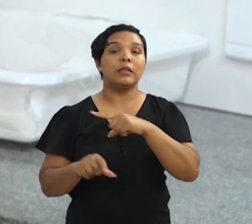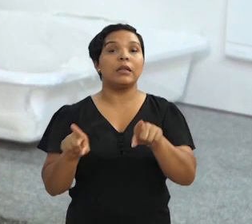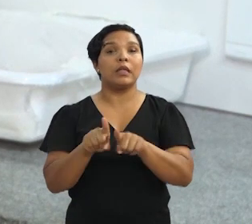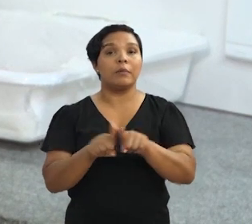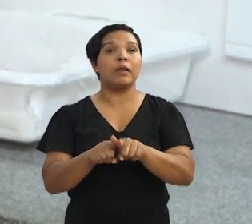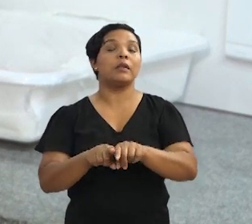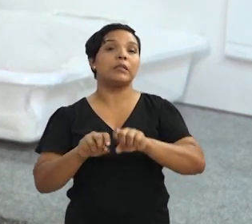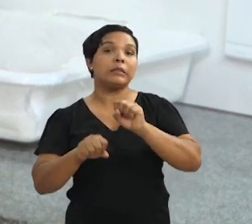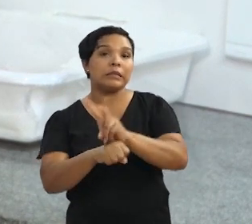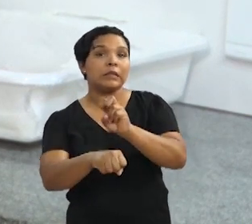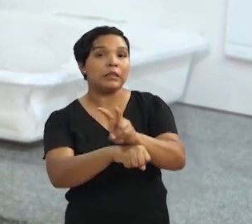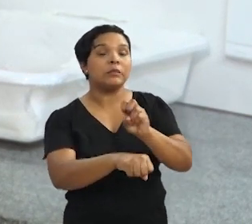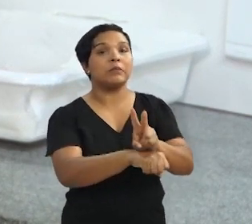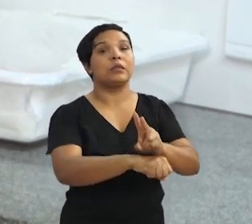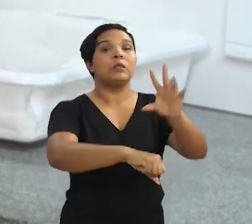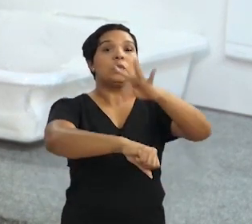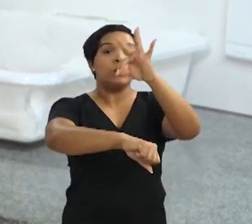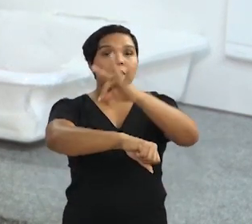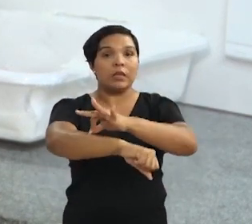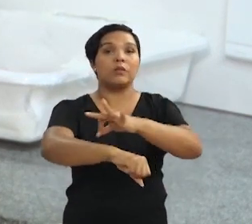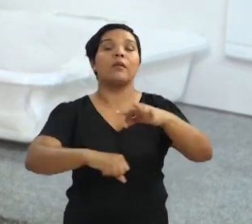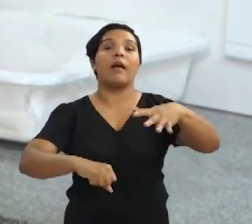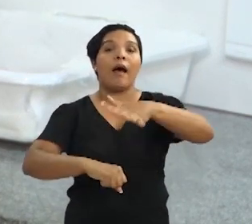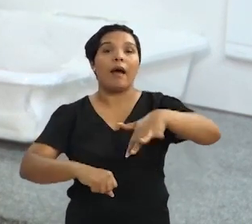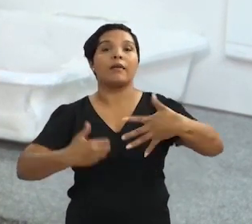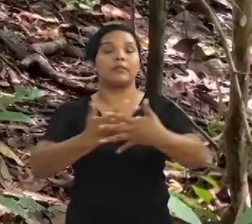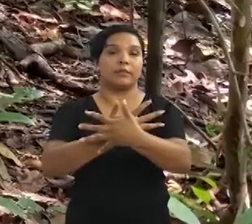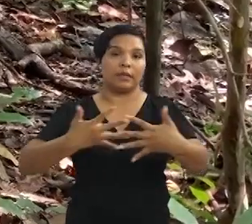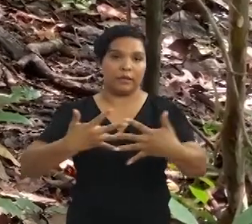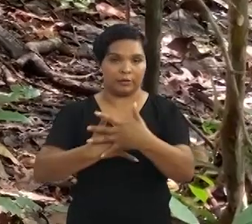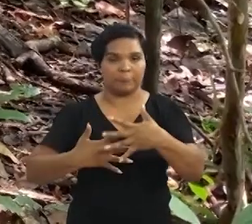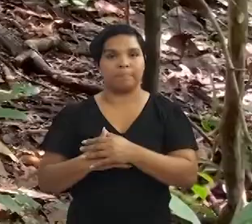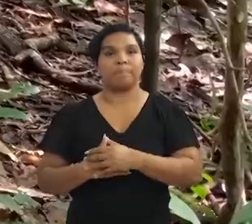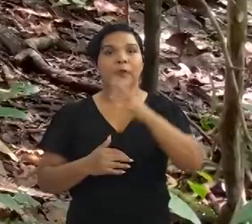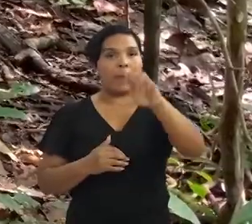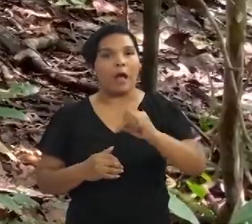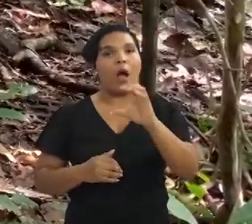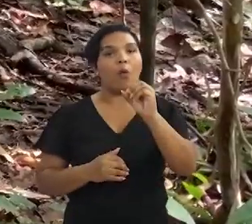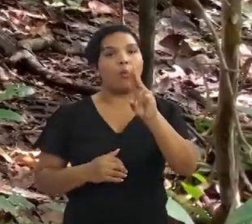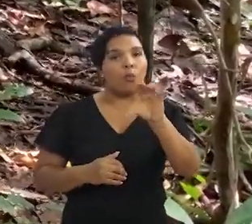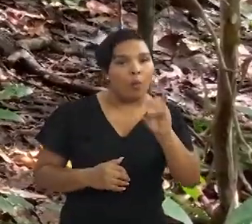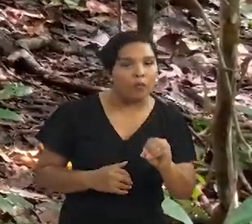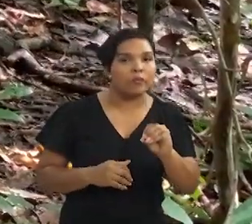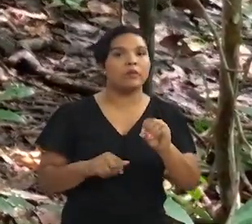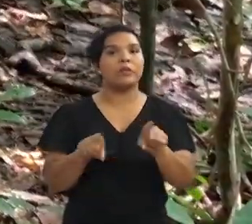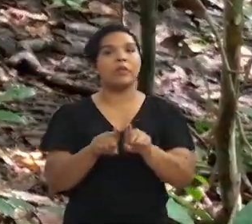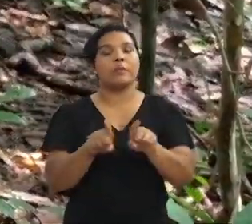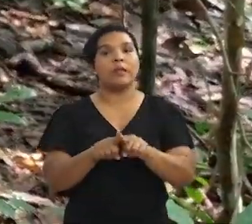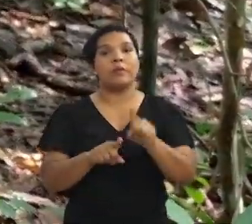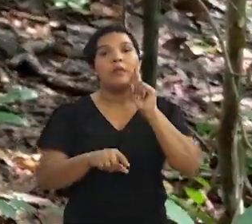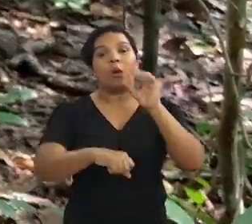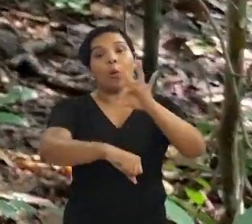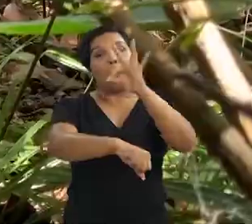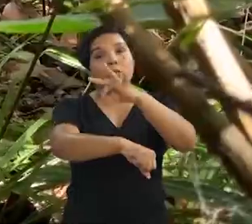tinham mosquitos que transmitem nas áreas urbanas, como a Aedes aegypti, por exemplo. Além da coleta dos ovos, nós fazemos a aspiração manual